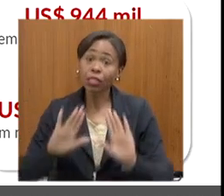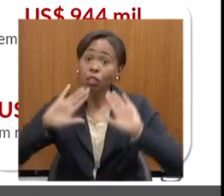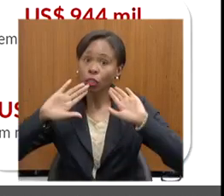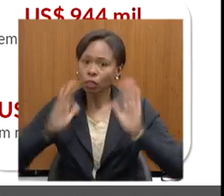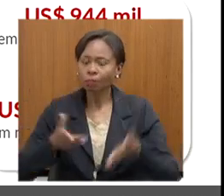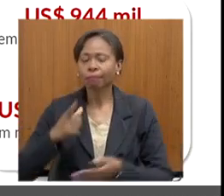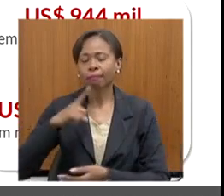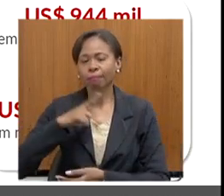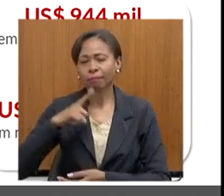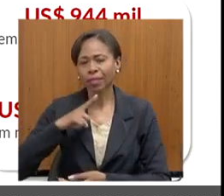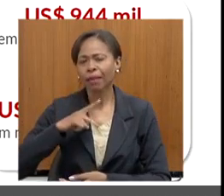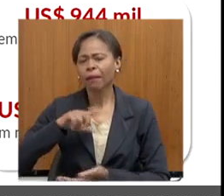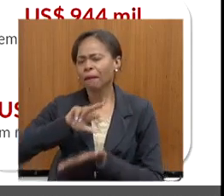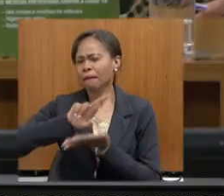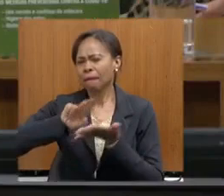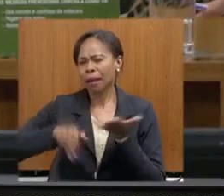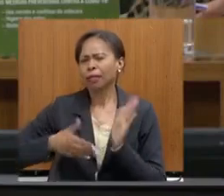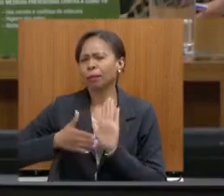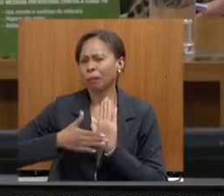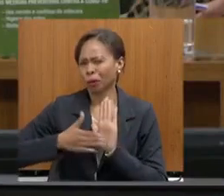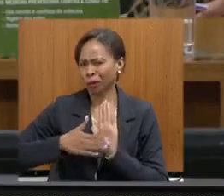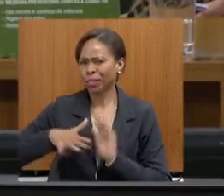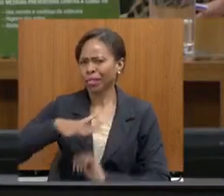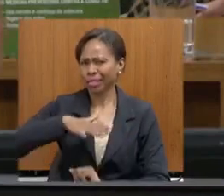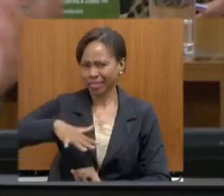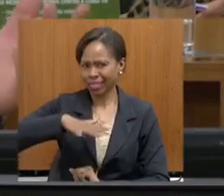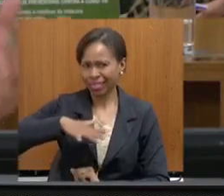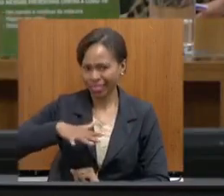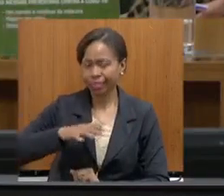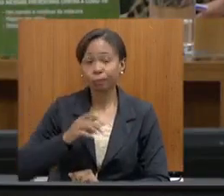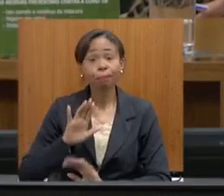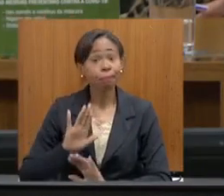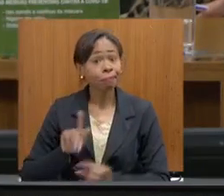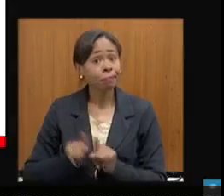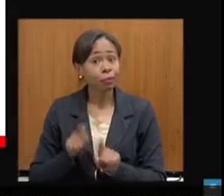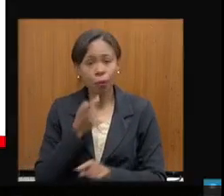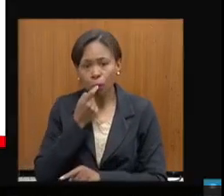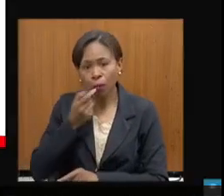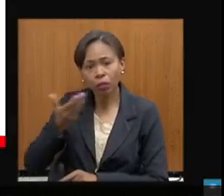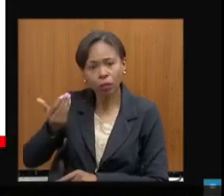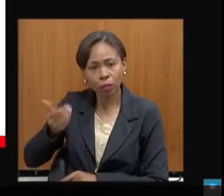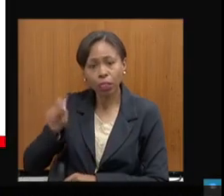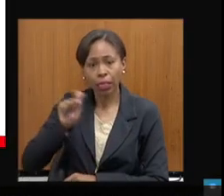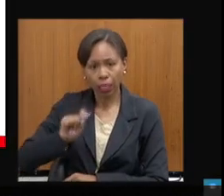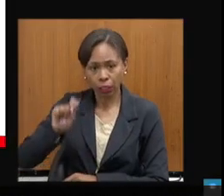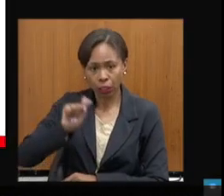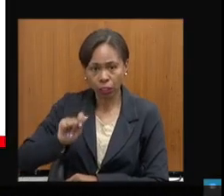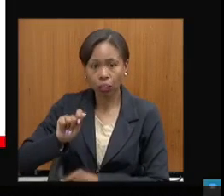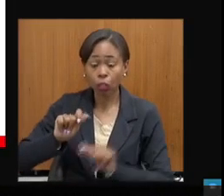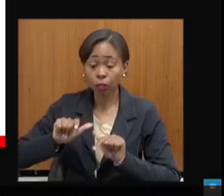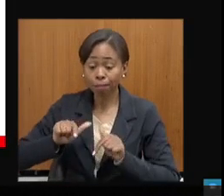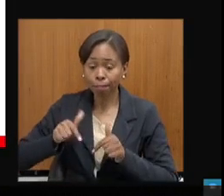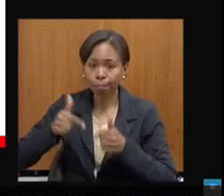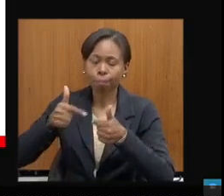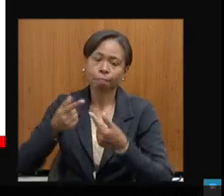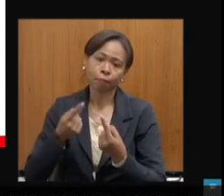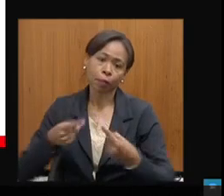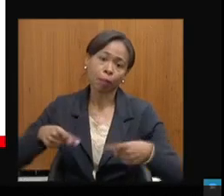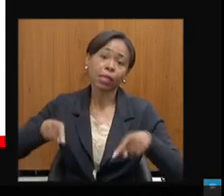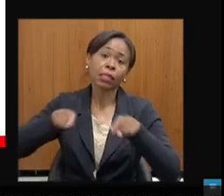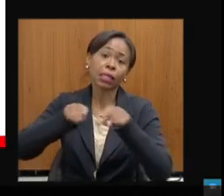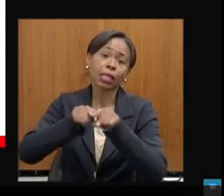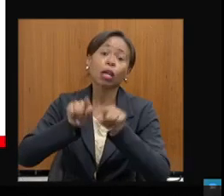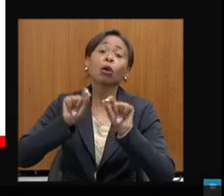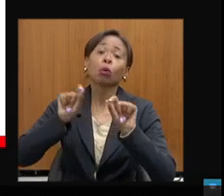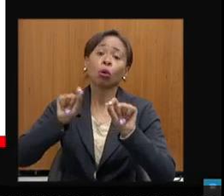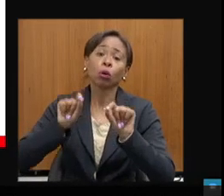bastantes bastante prospecções nessa área e recentemente na Argentina fizemos uma ação aí parceria com